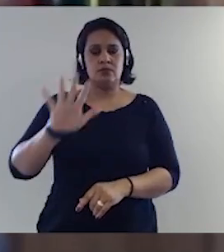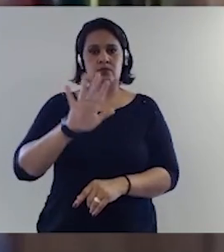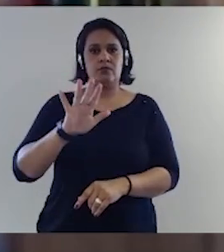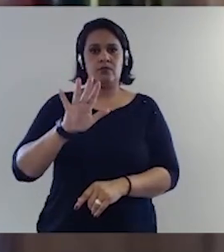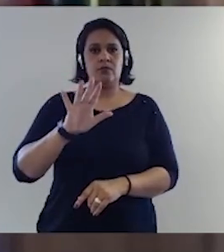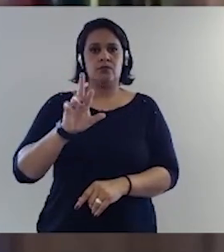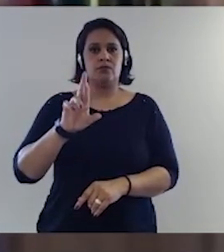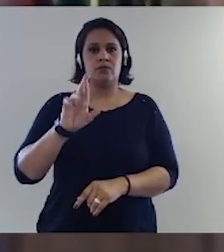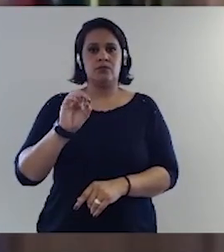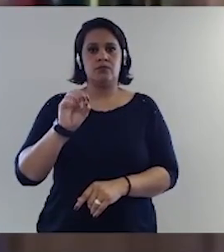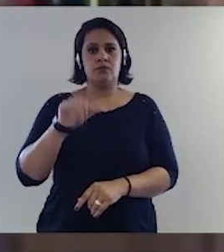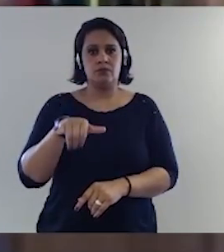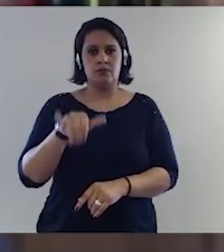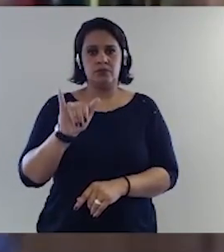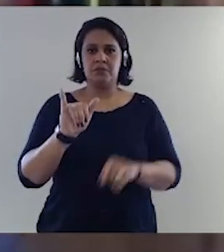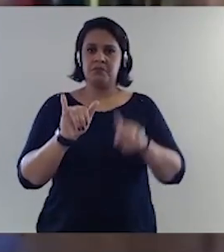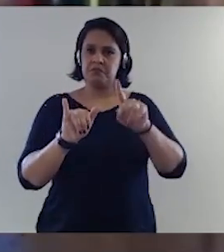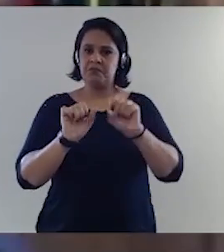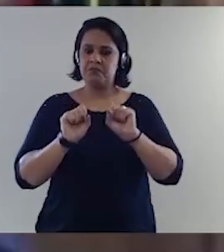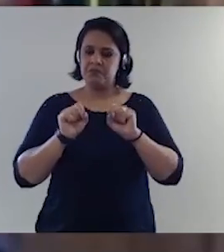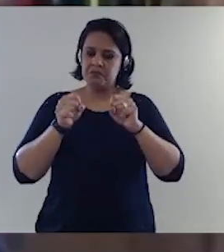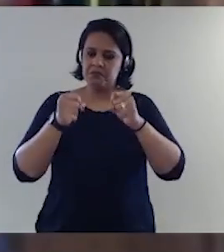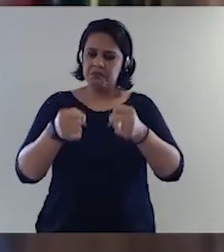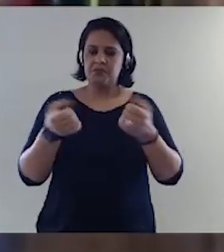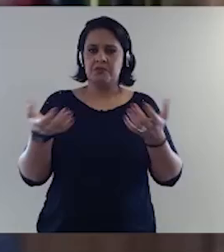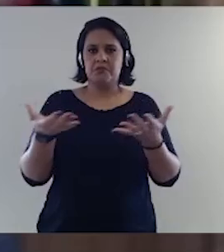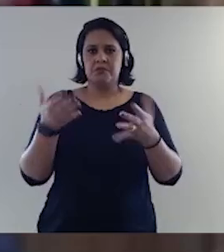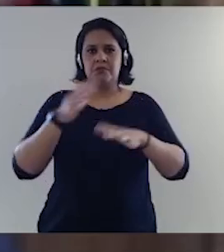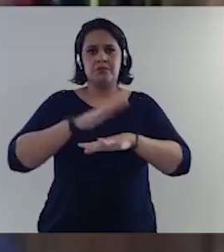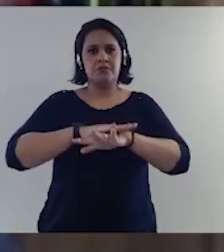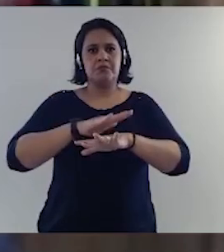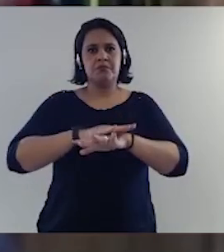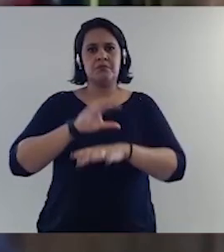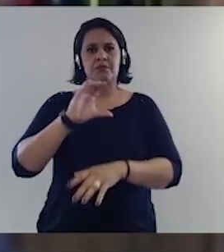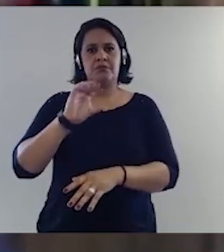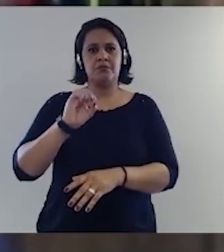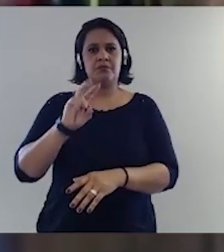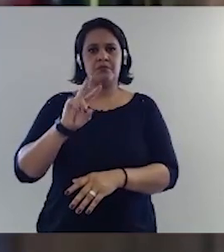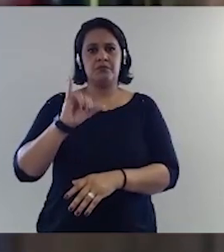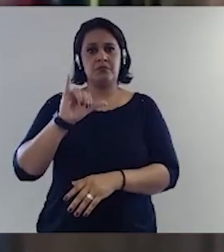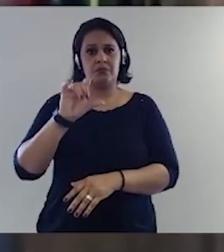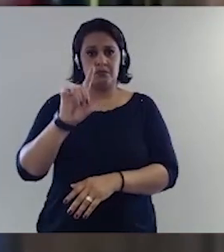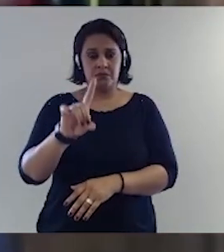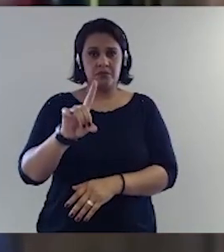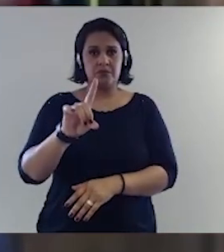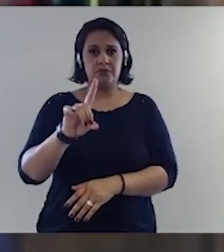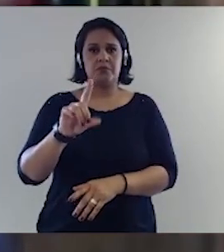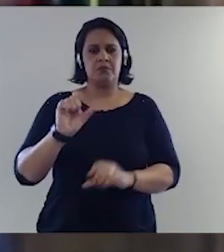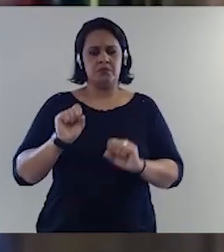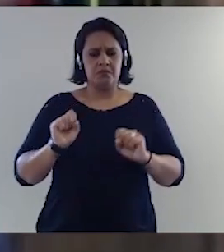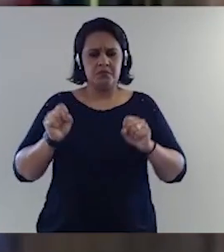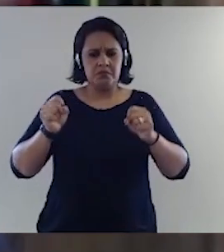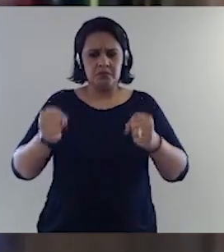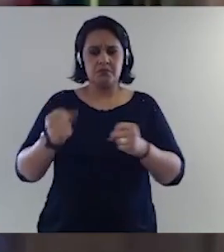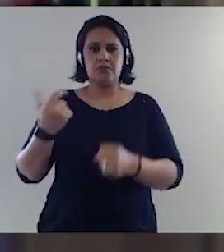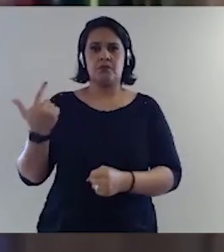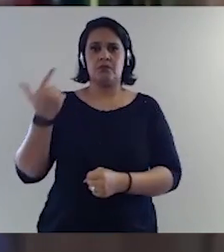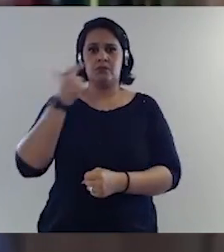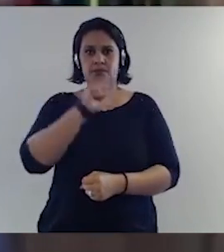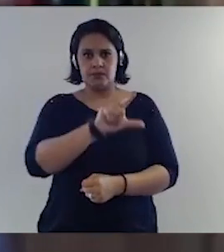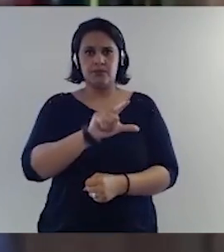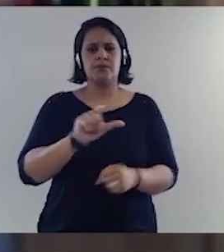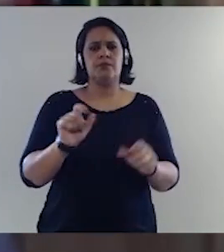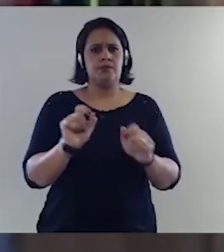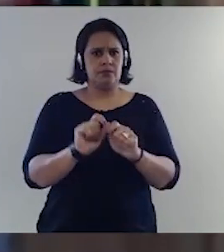limão a limonada. Nesse período de Covid que assola o mundo inteiro, conseguiram fazer